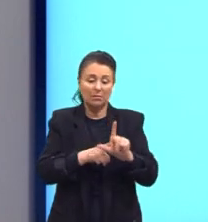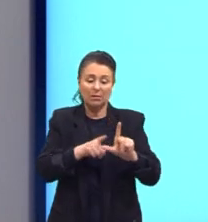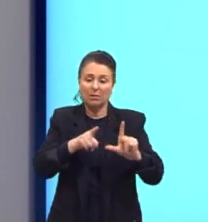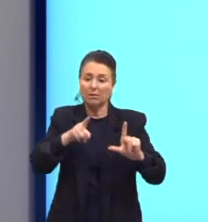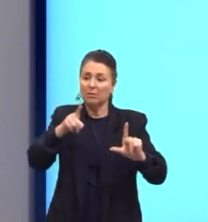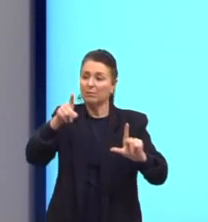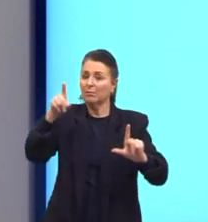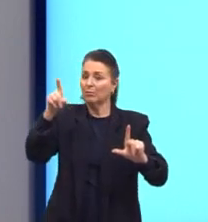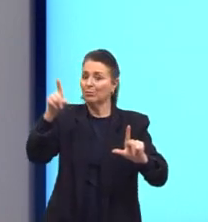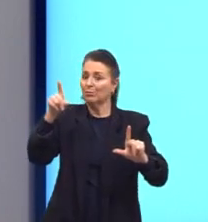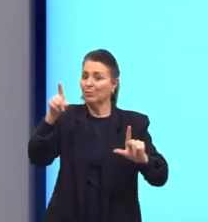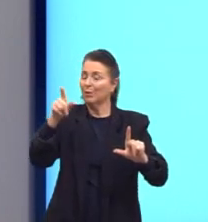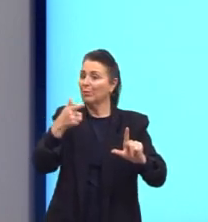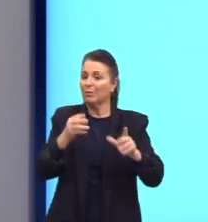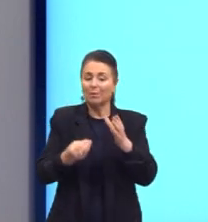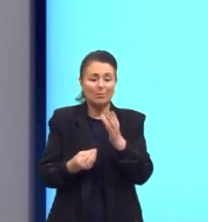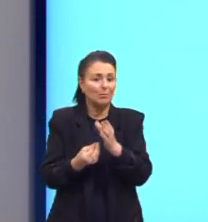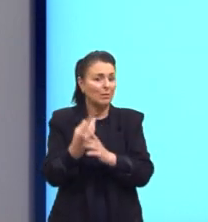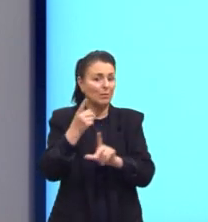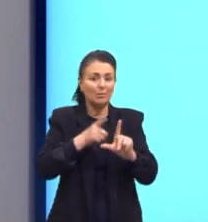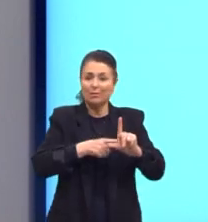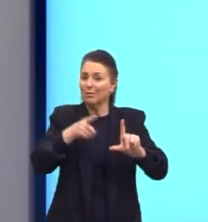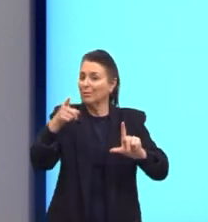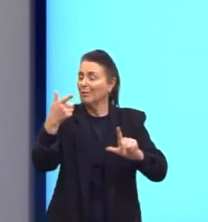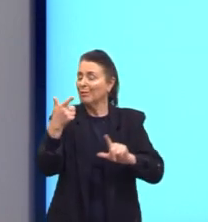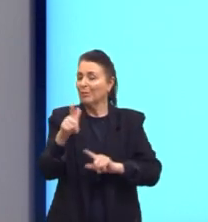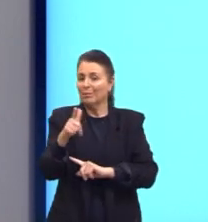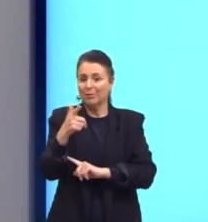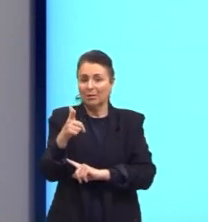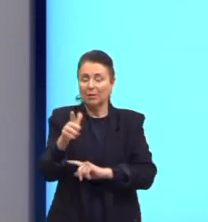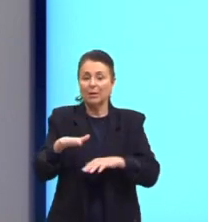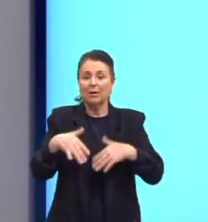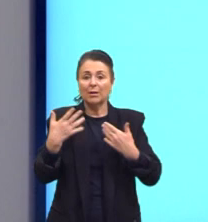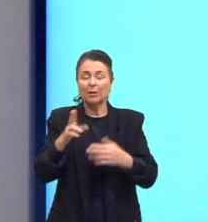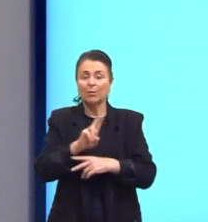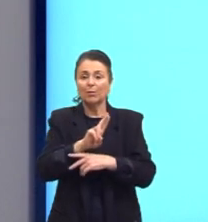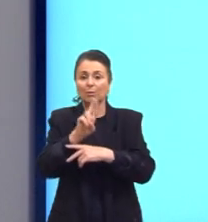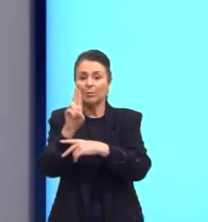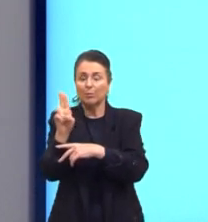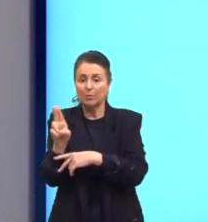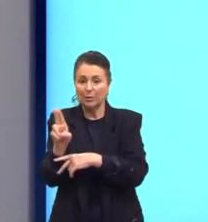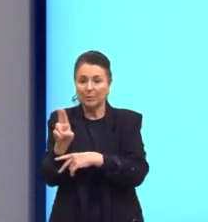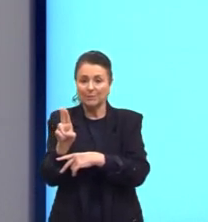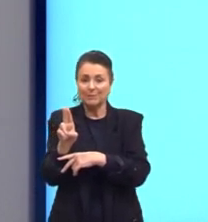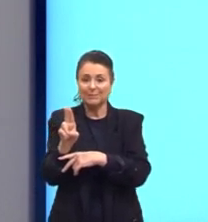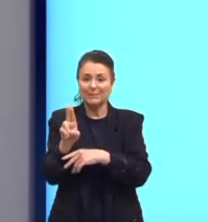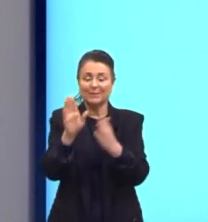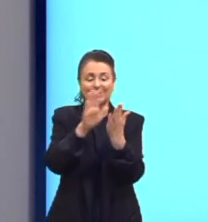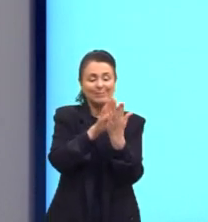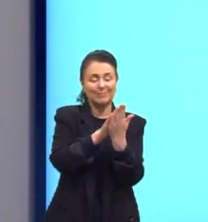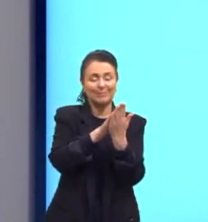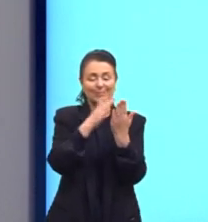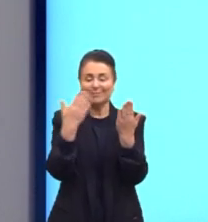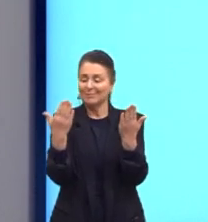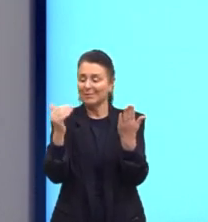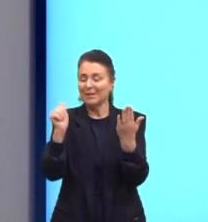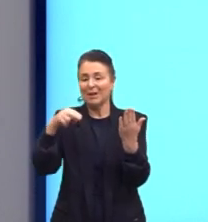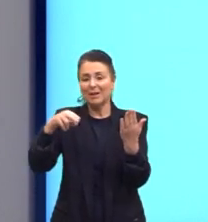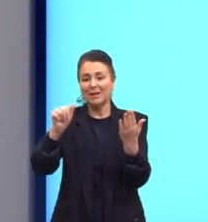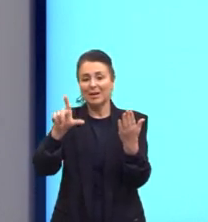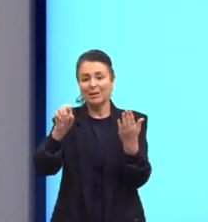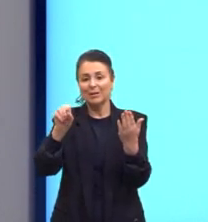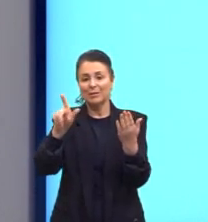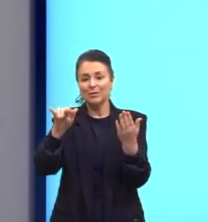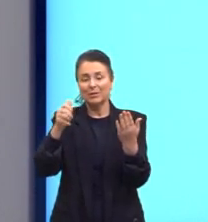não tem a mesma origem evolutiva então Isso se chama analogia então a asa de Inseto